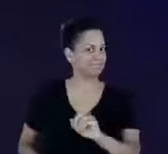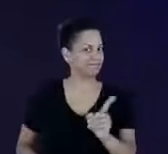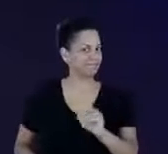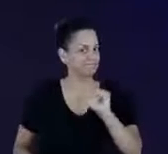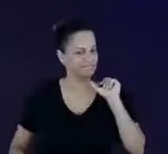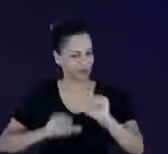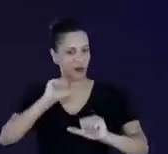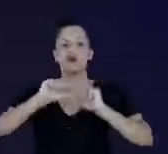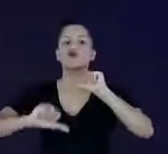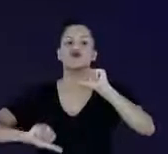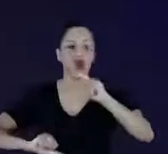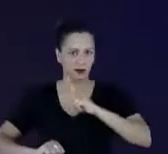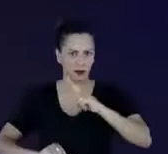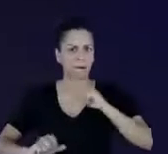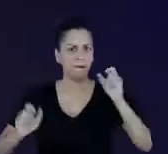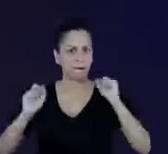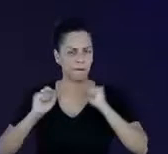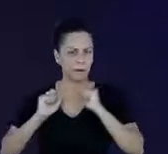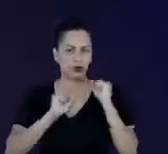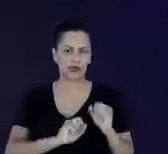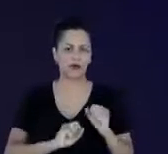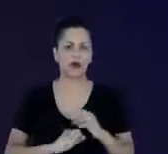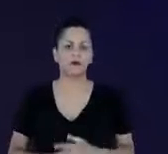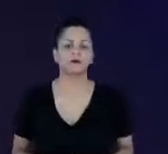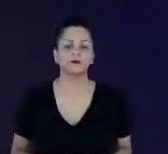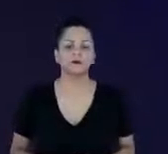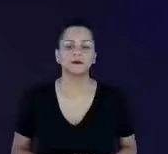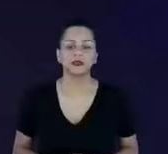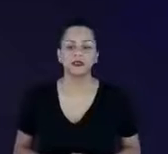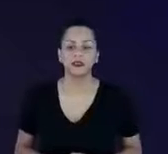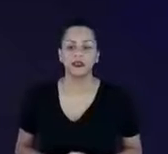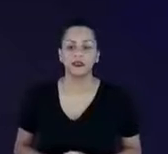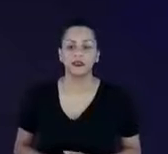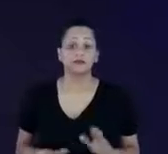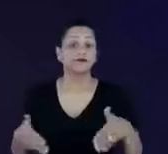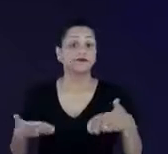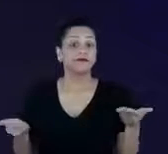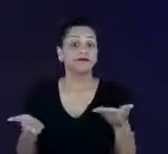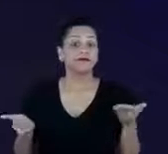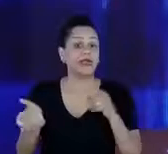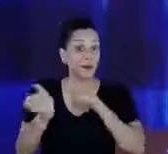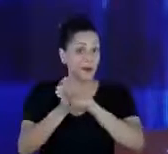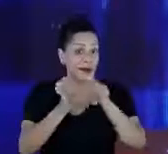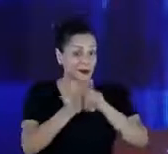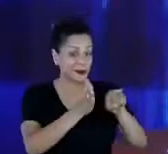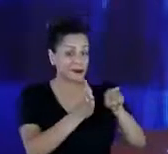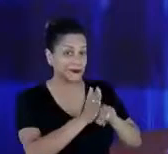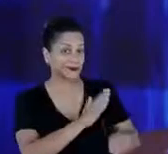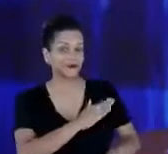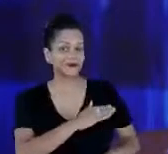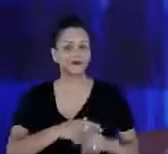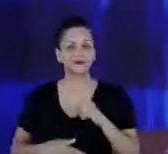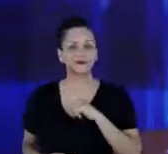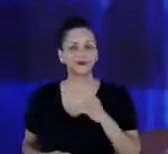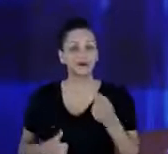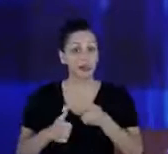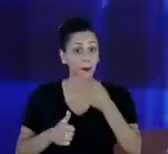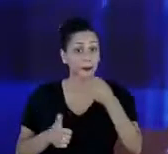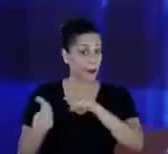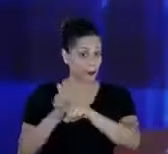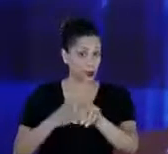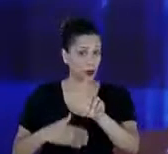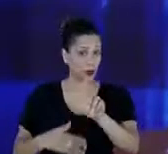dessas inovações Tá bom então agora a gente vai para as perguntas eu vou fazer a primeira pergunta aqui para o Denis